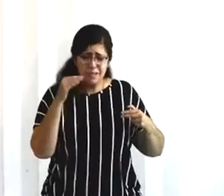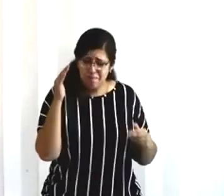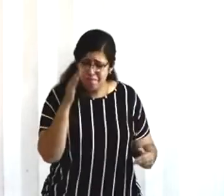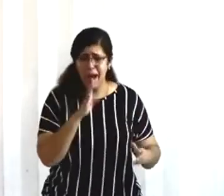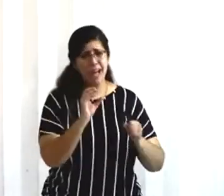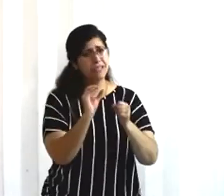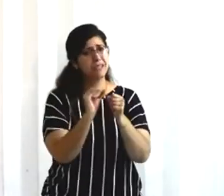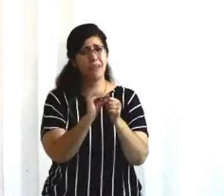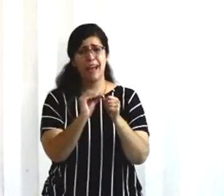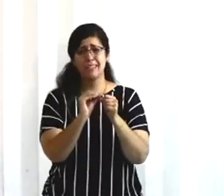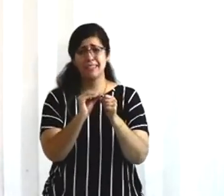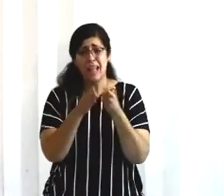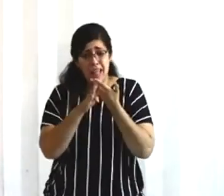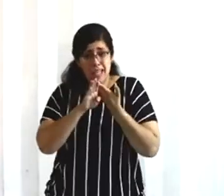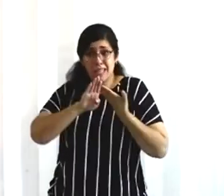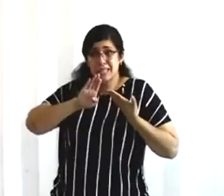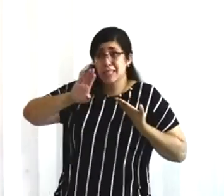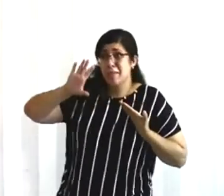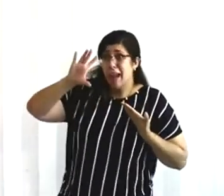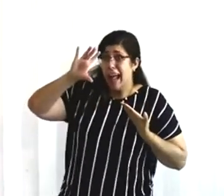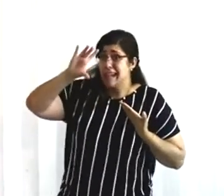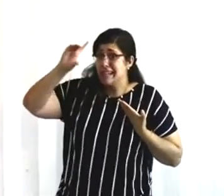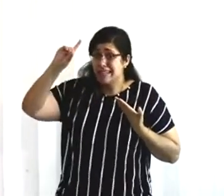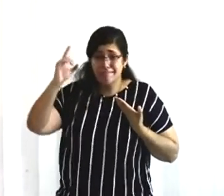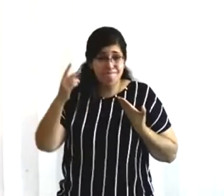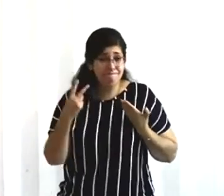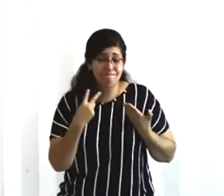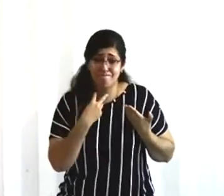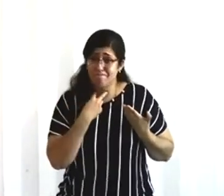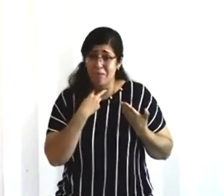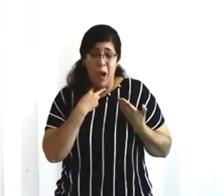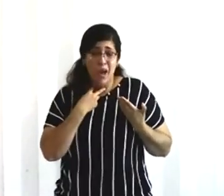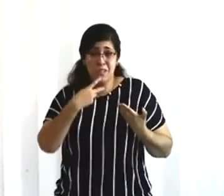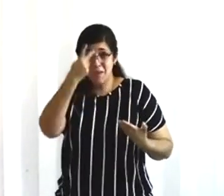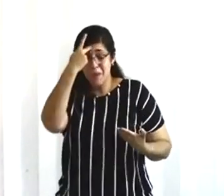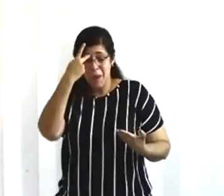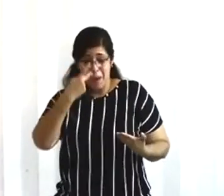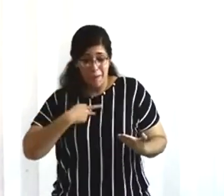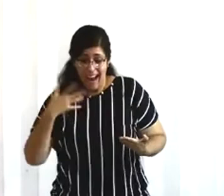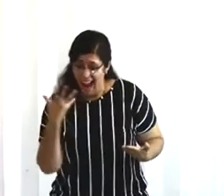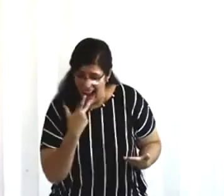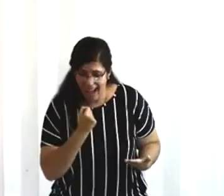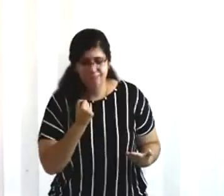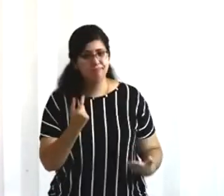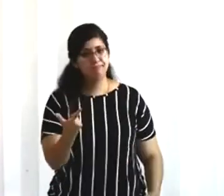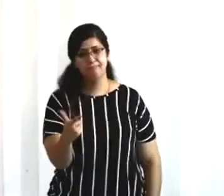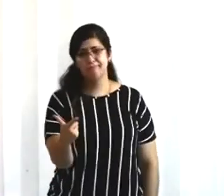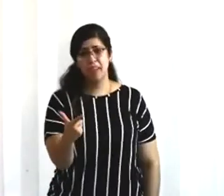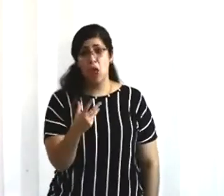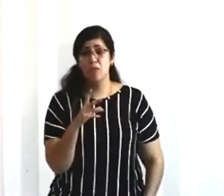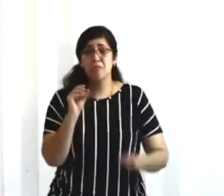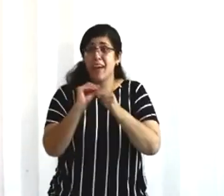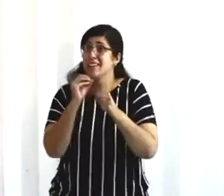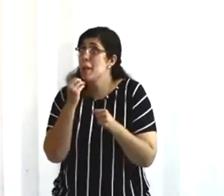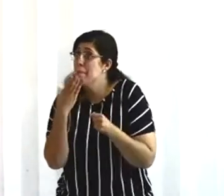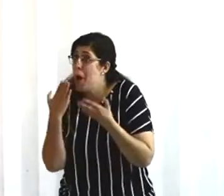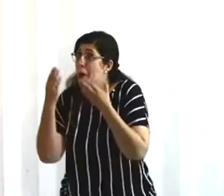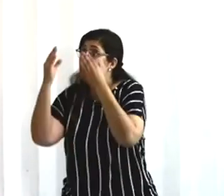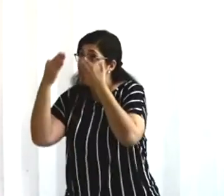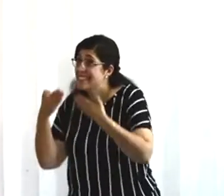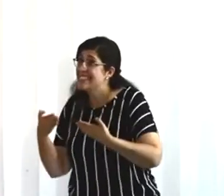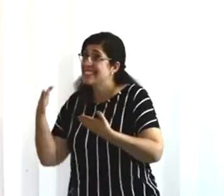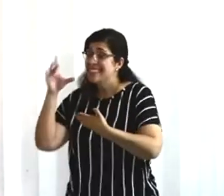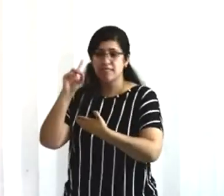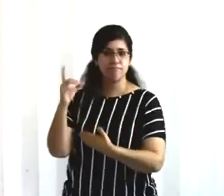Cristo o homem não pode salvar a si mesmo, e muito menos fazer o que é bom perante o Senhor. Por